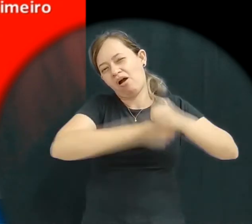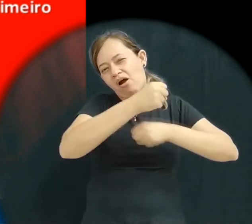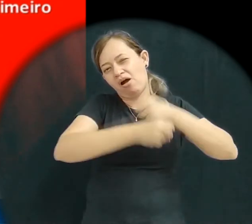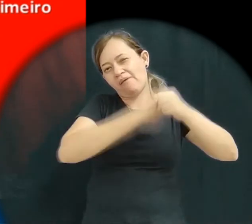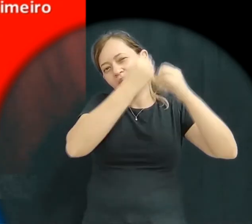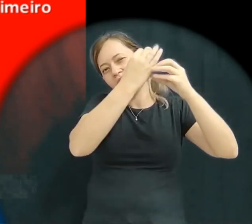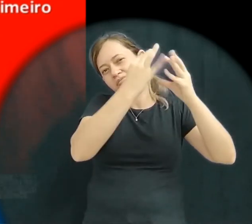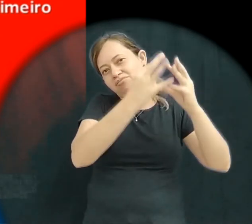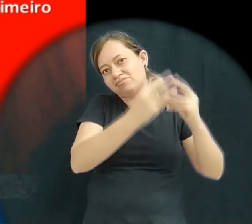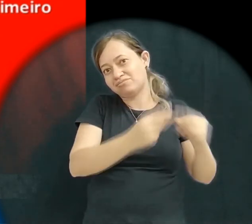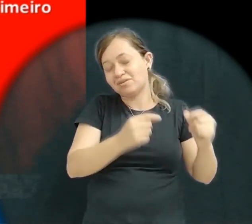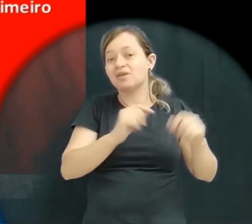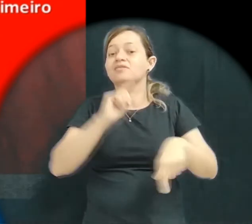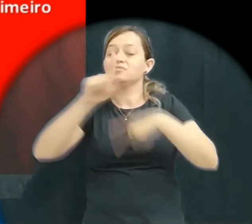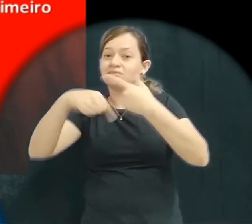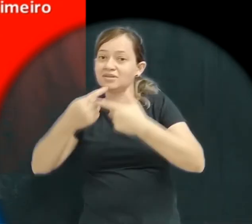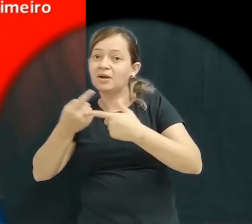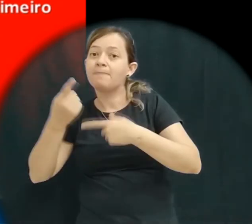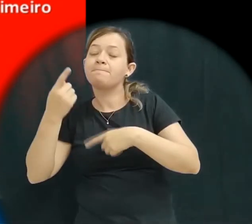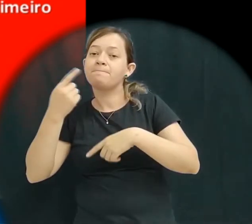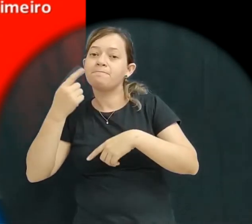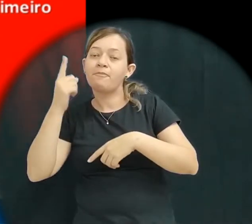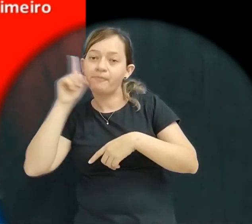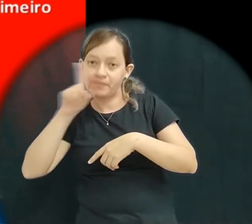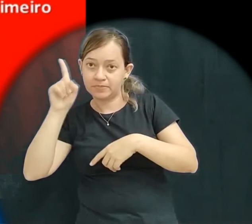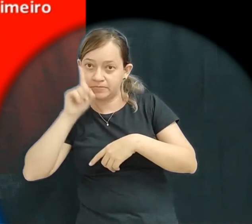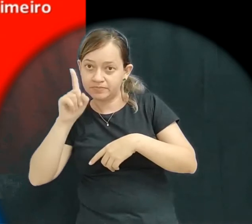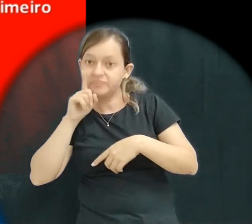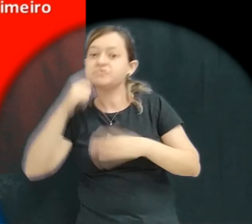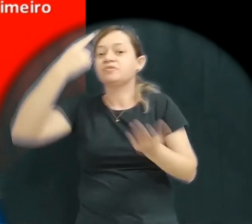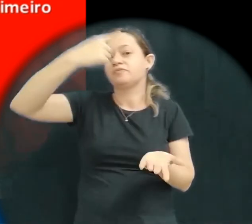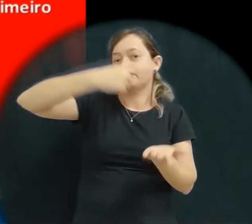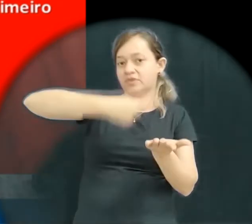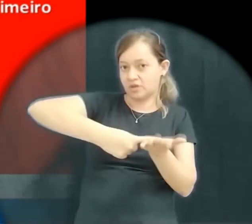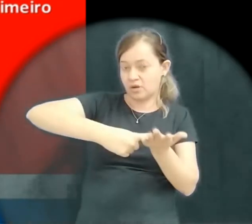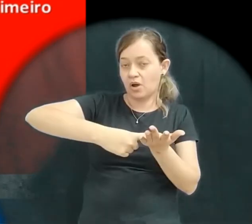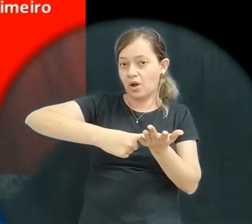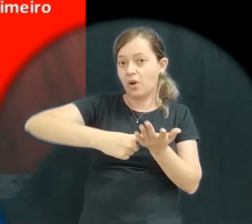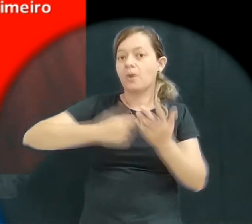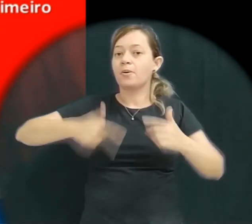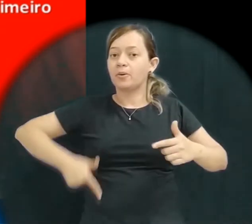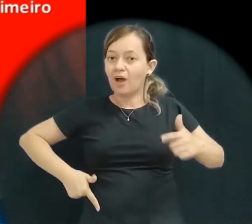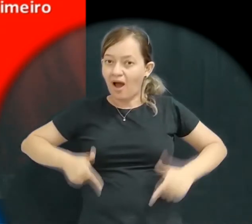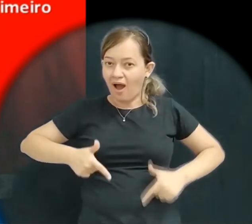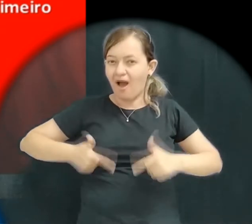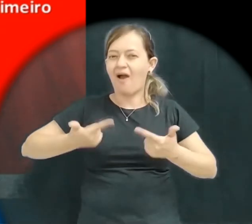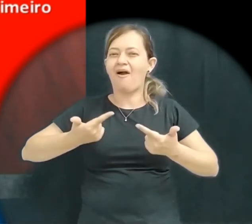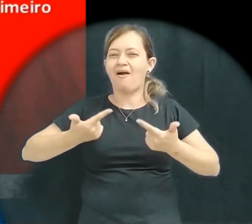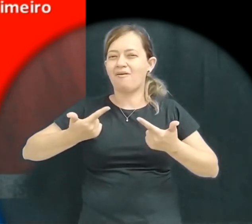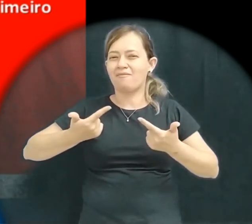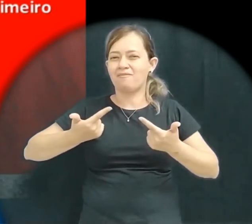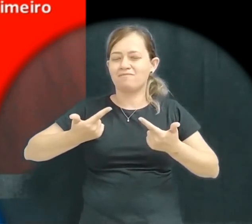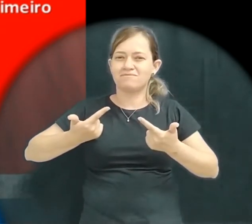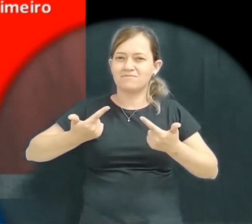Em 1969, os Estados Unidos iniciaram a negociação para diminuir as armas